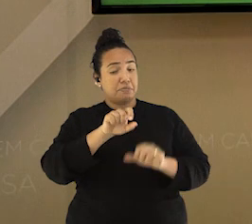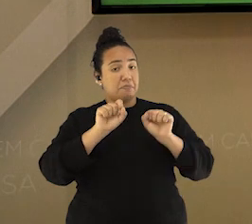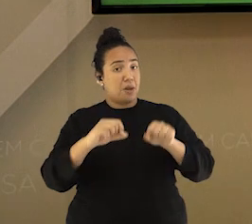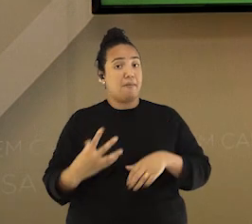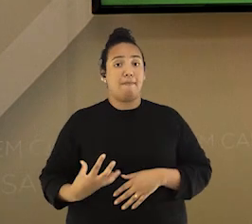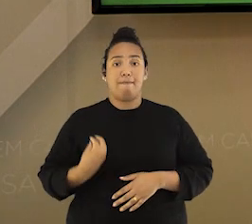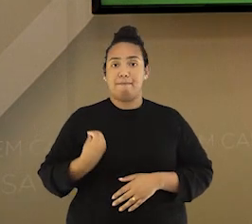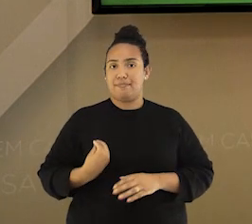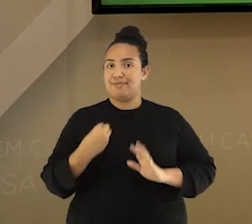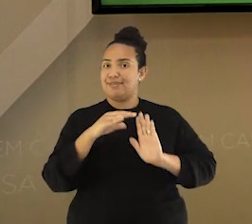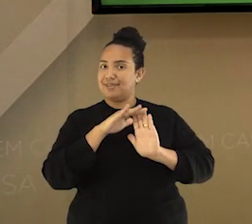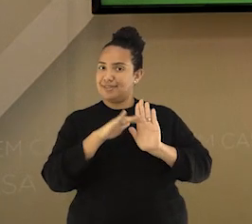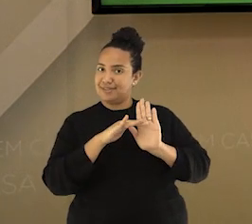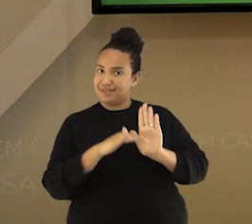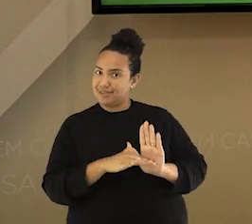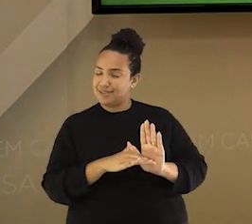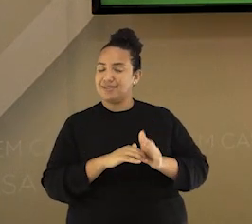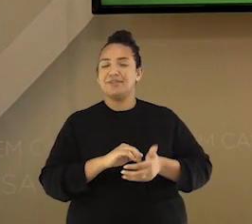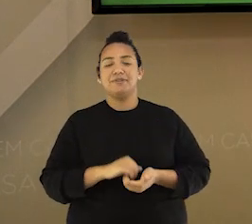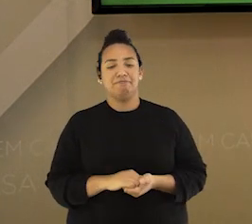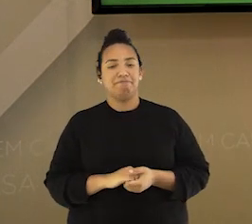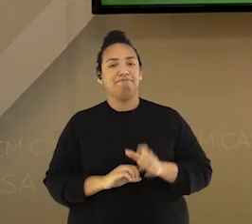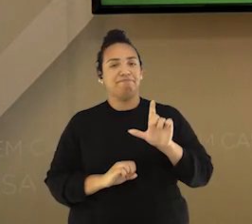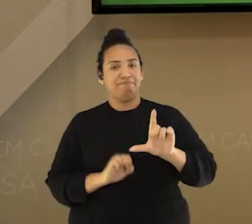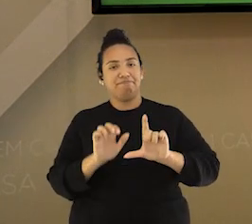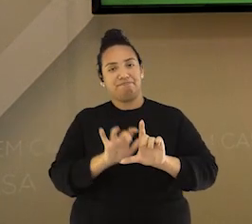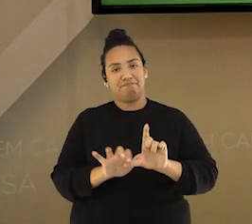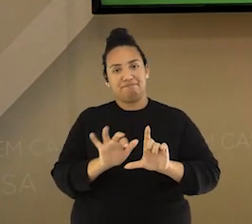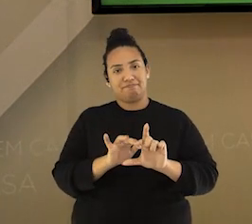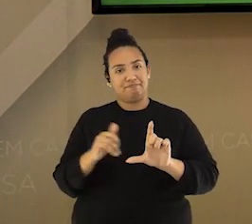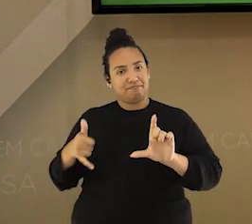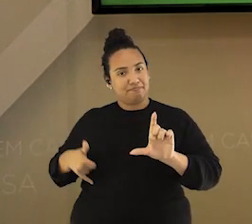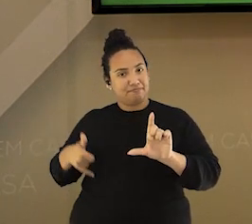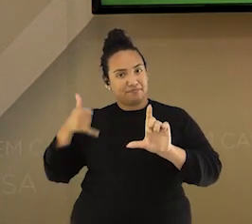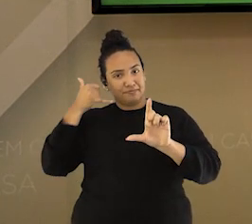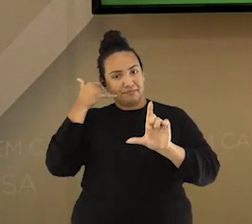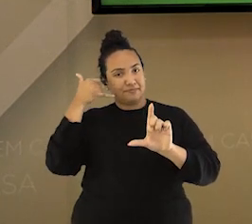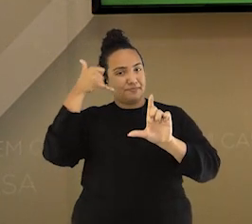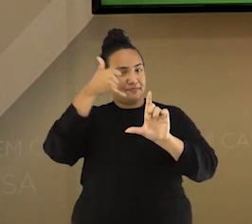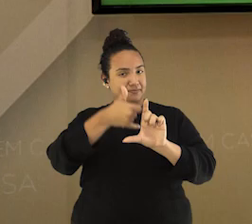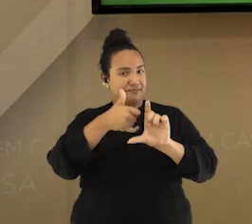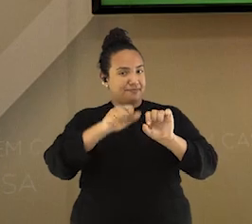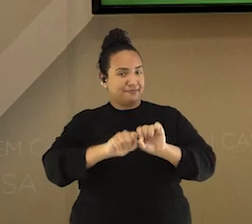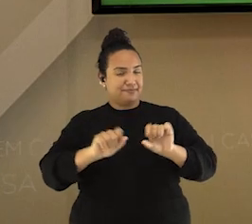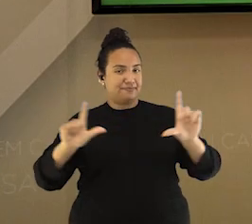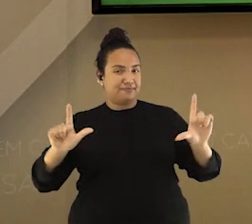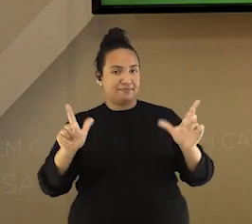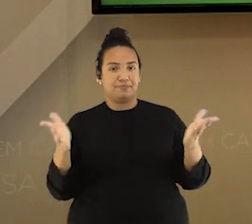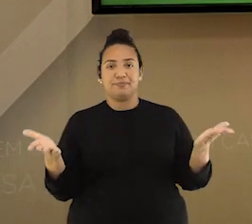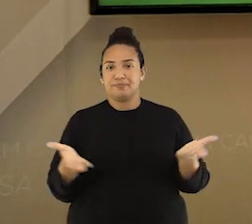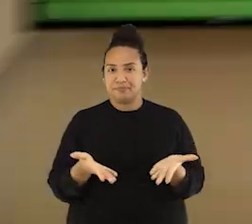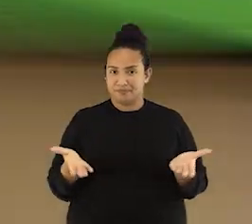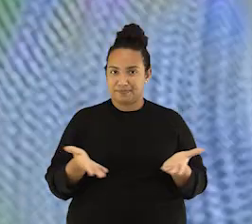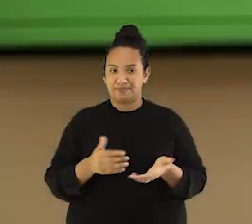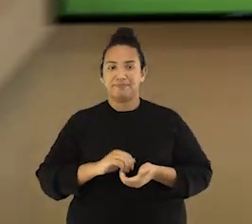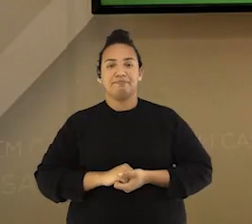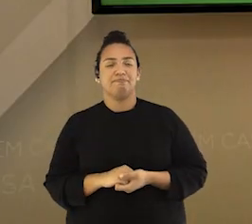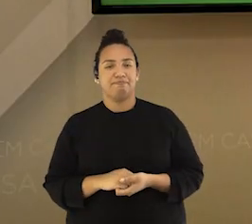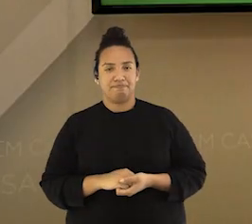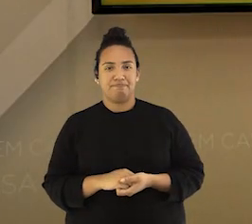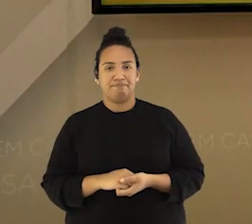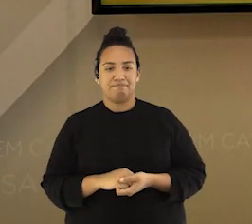sua presença na aula de hoje. Basta você apontar o seu celular para o QR Code que está aí na sua tela.